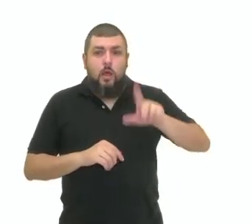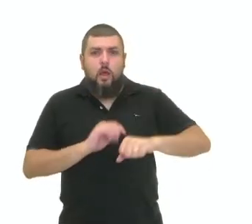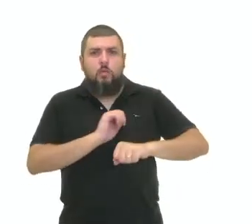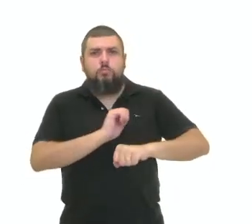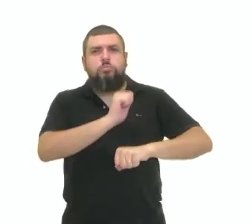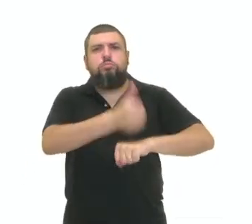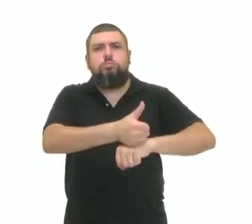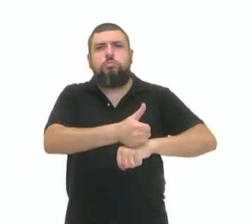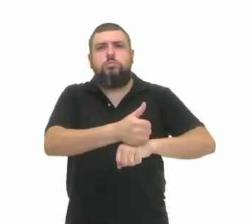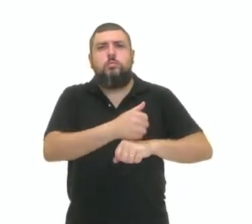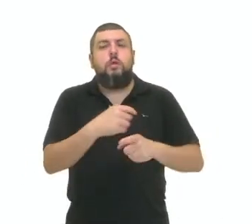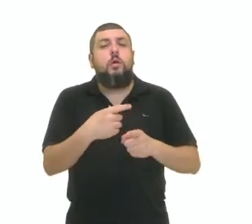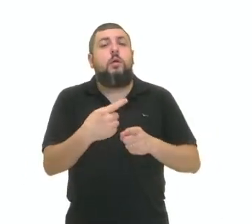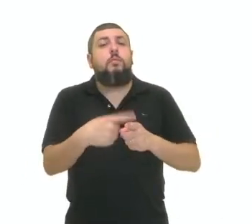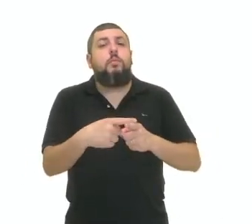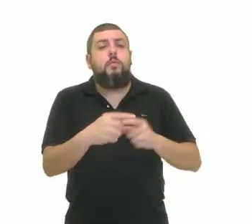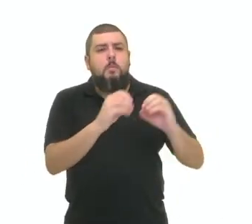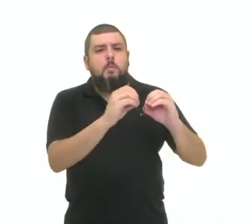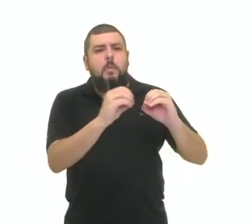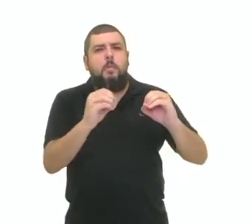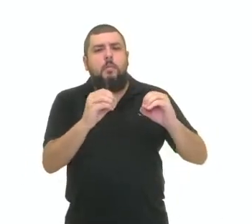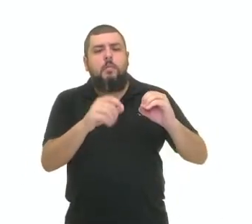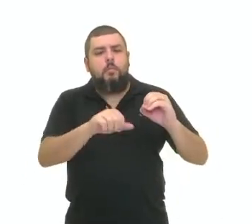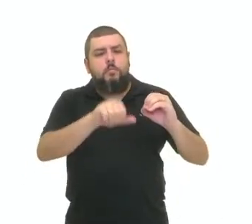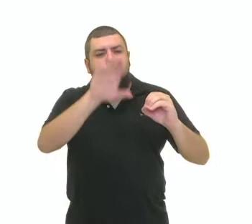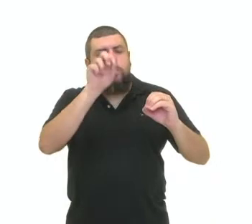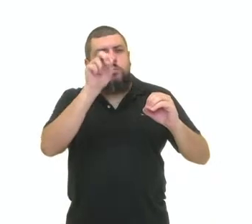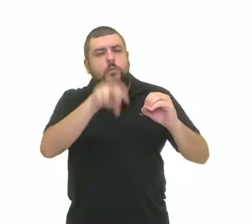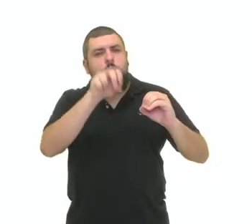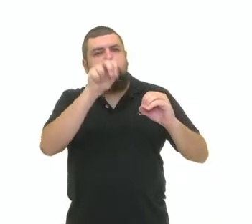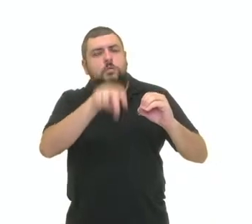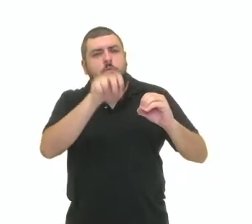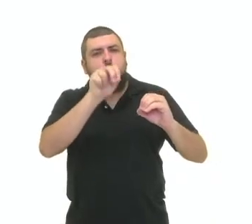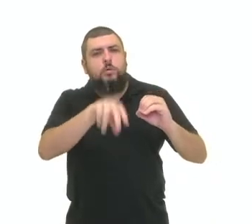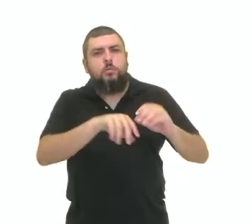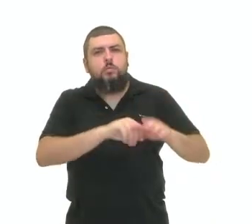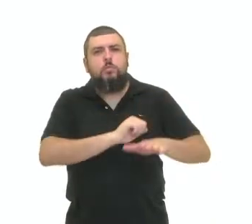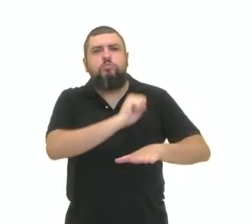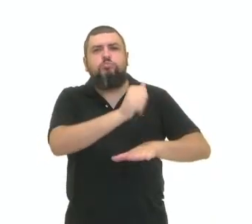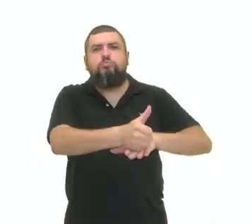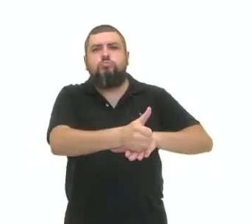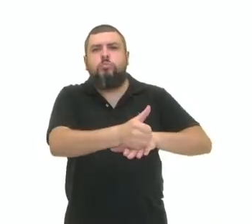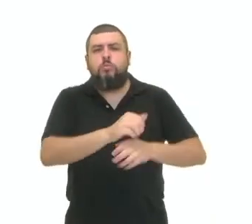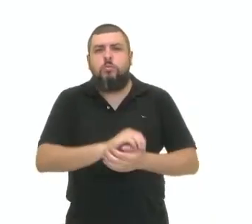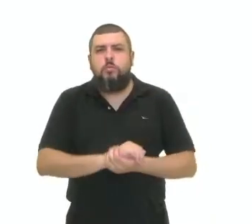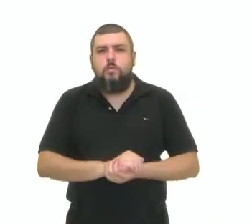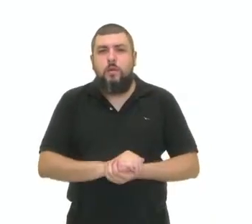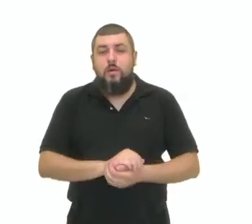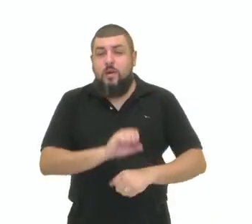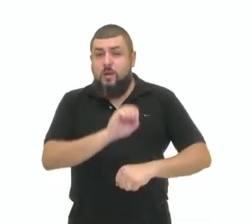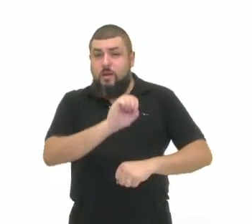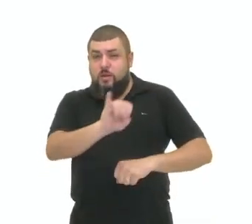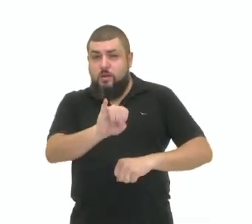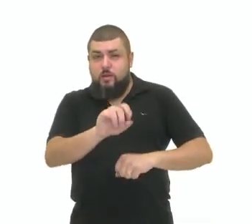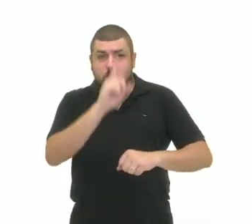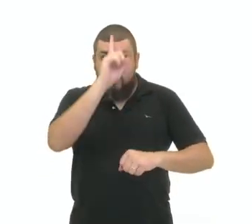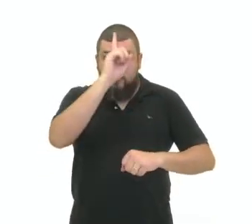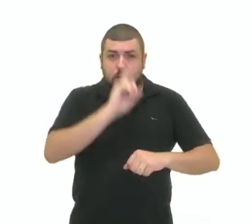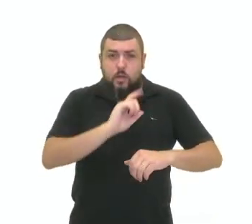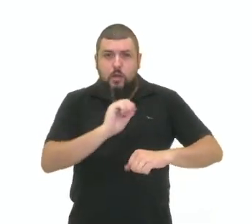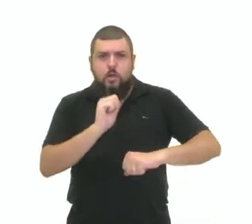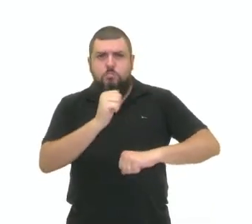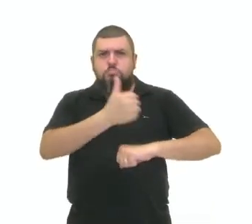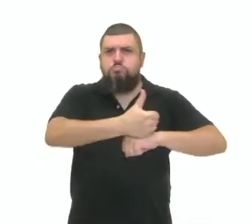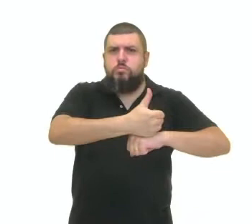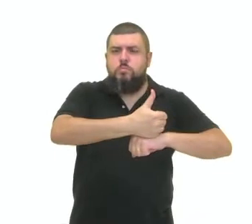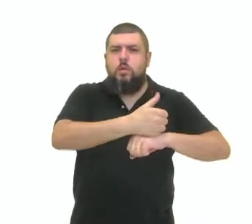ela apareceu mais vezes ali. Ou seja, se a amarela é dominante, a verde